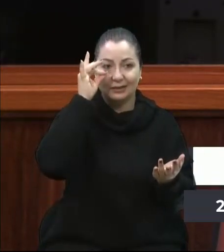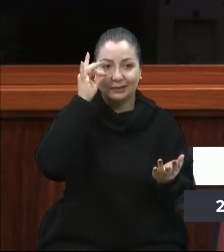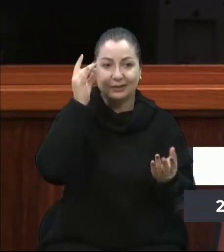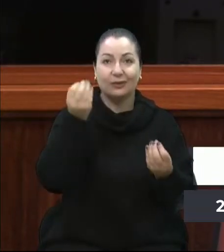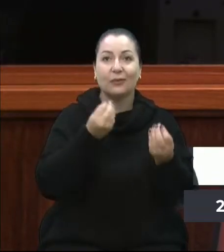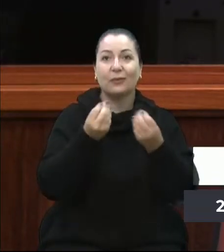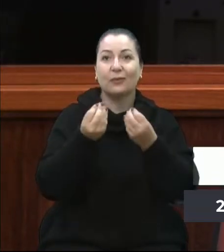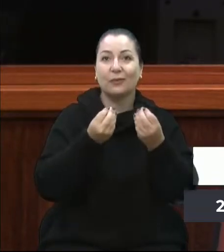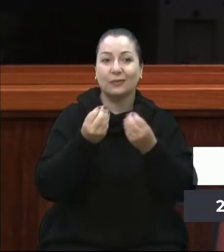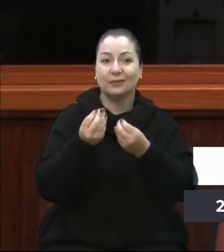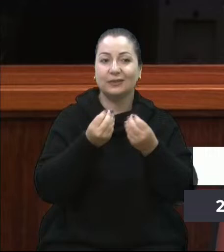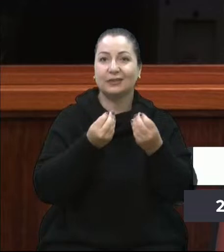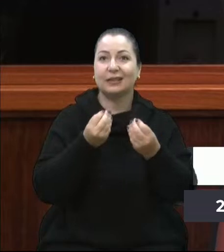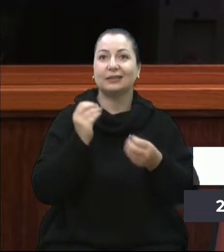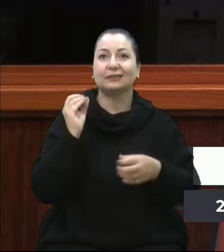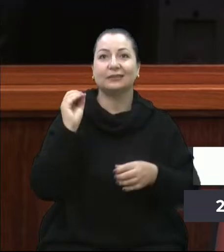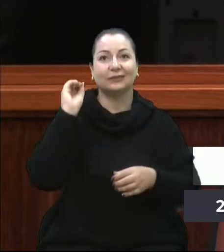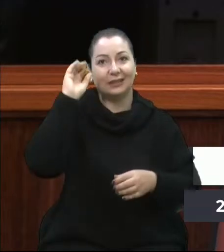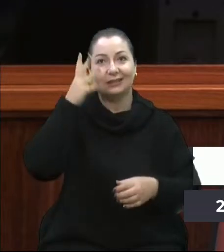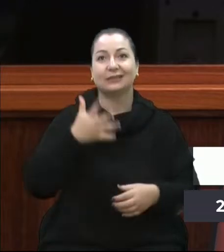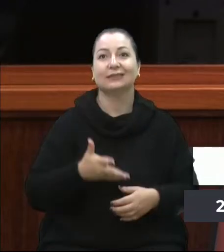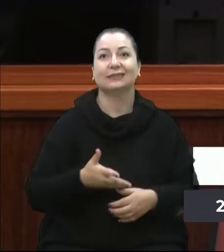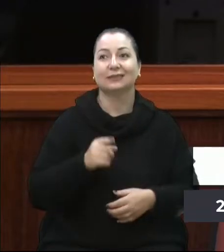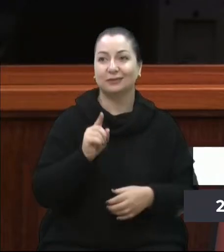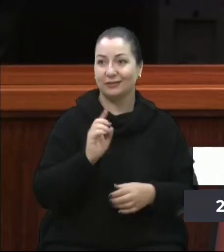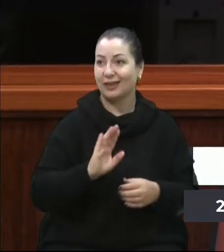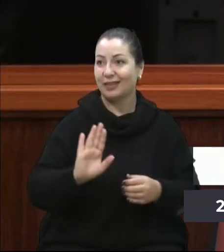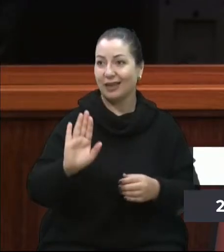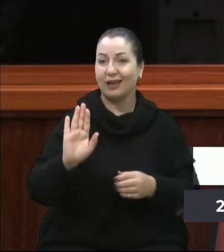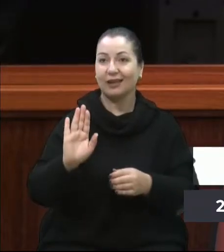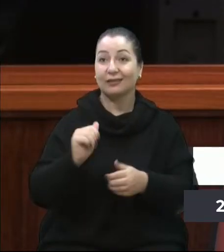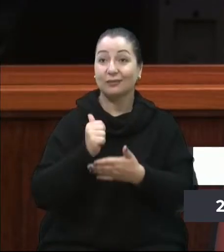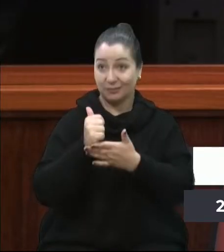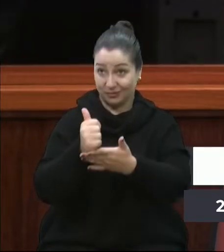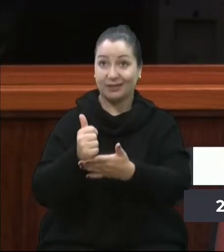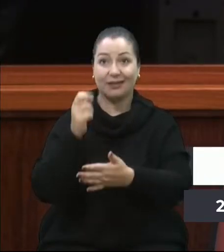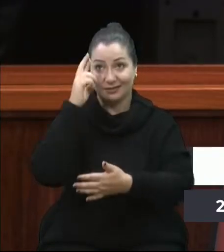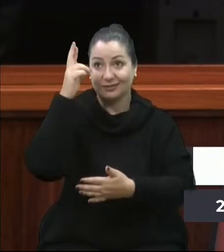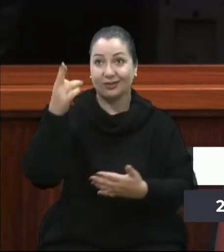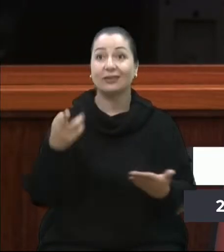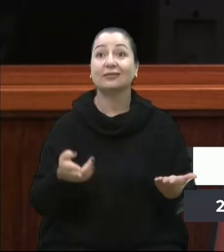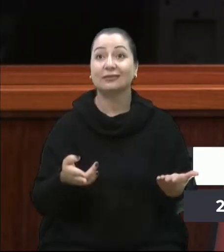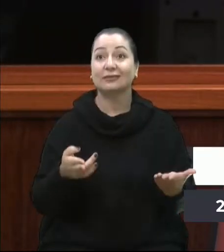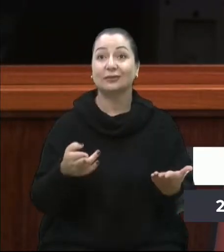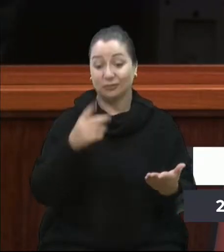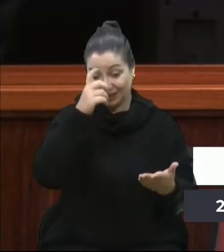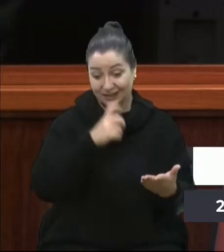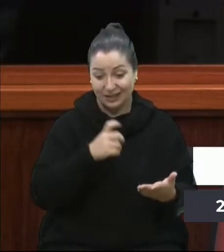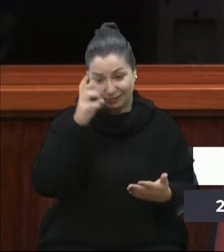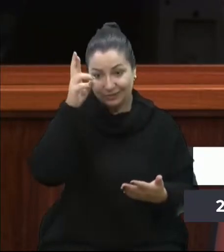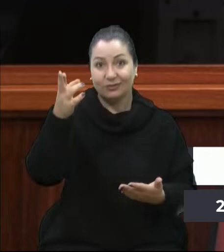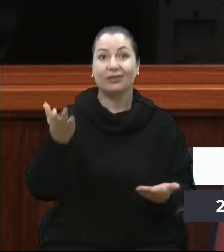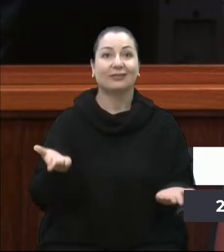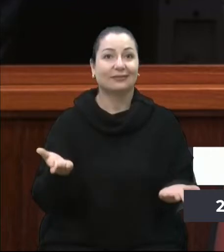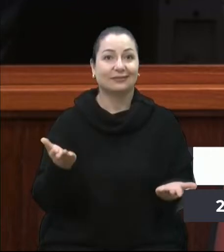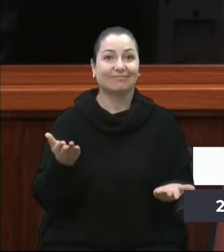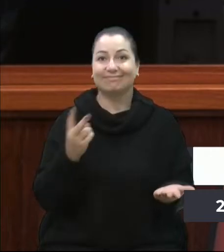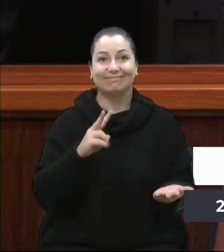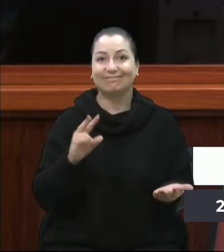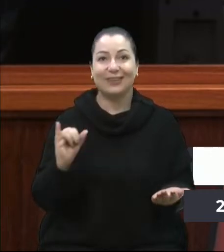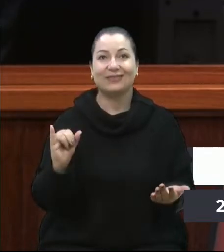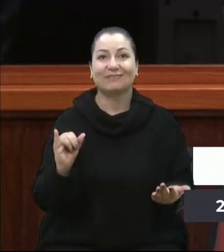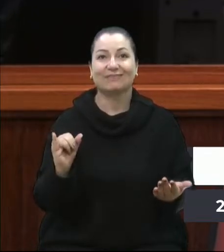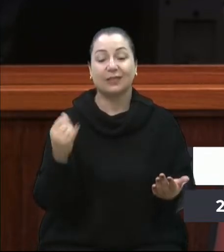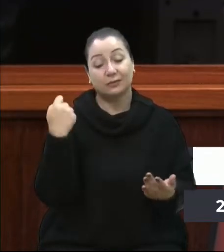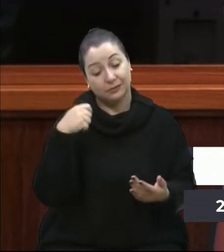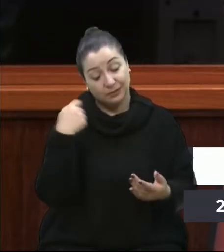lá? Tu vai ser o diretor? Não vai. Então, a gente tem que, de fato, se preocupar em ter as